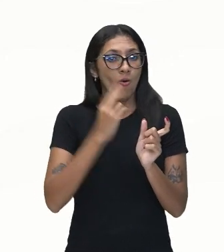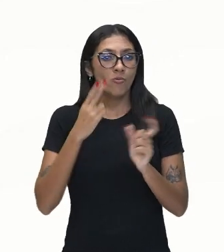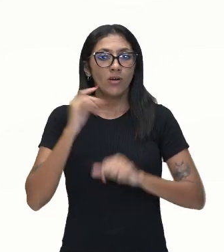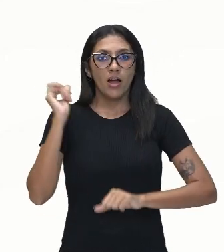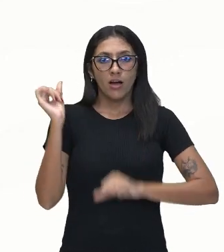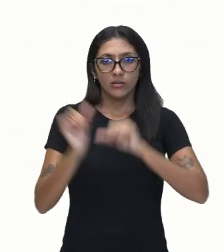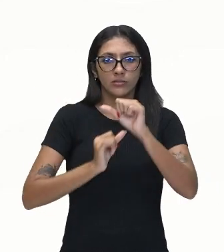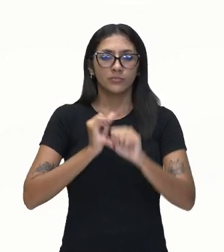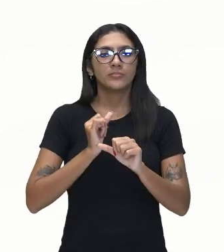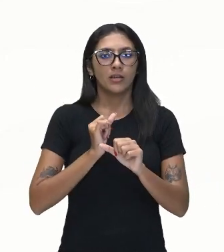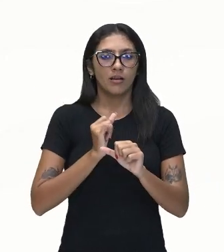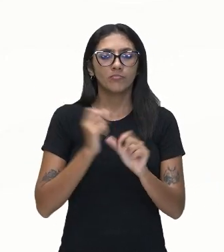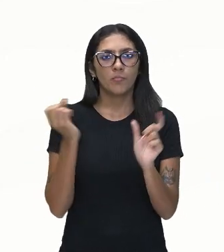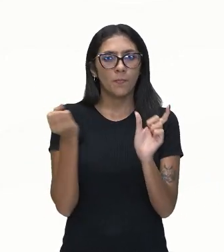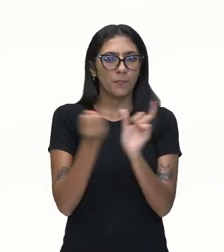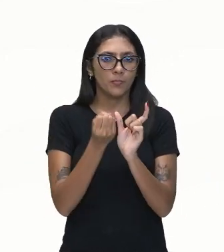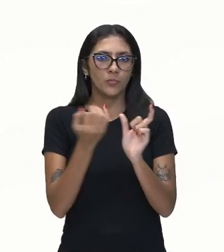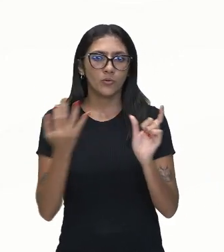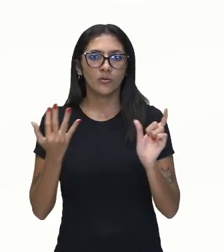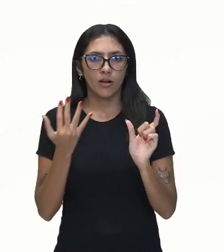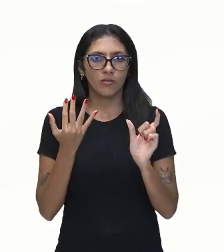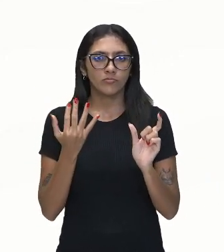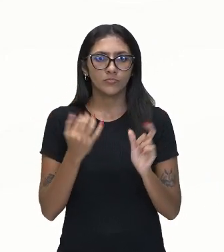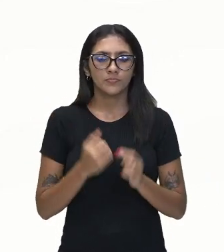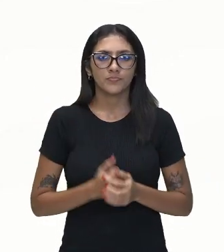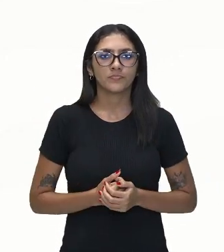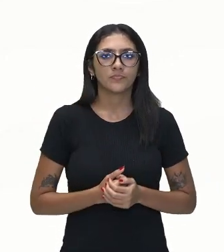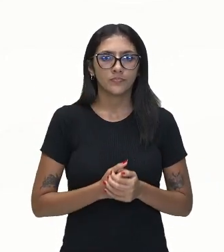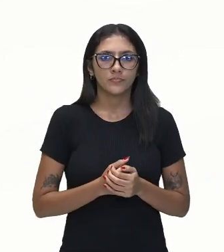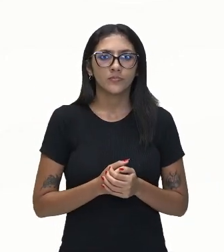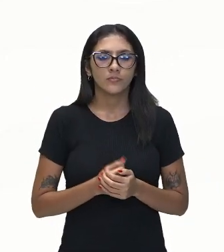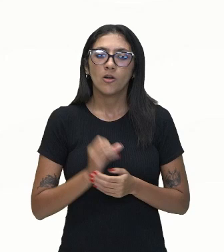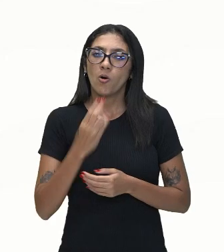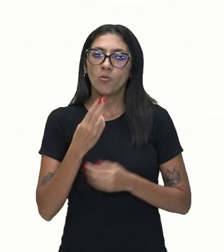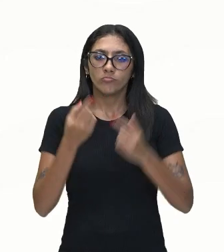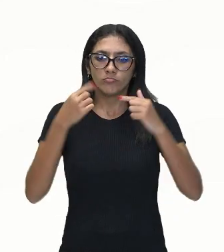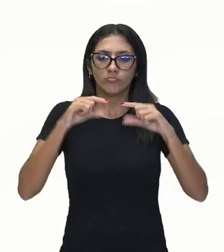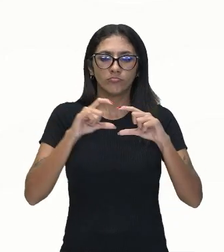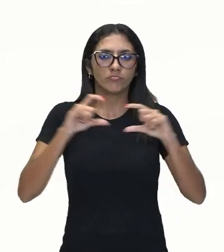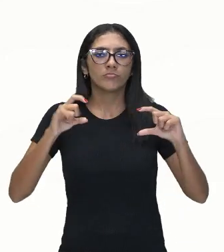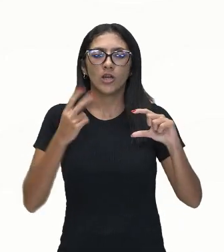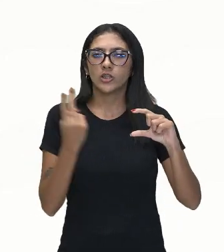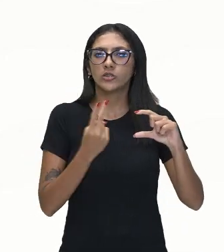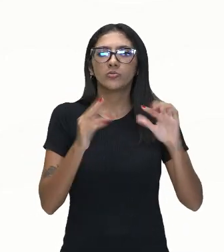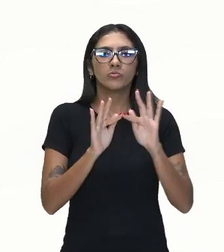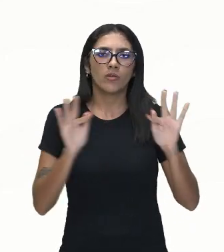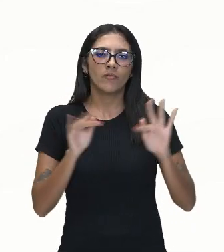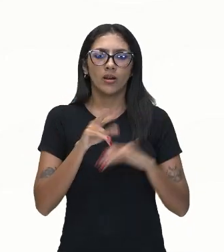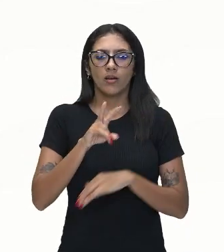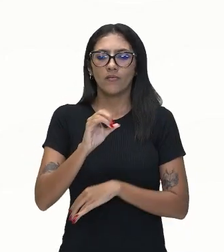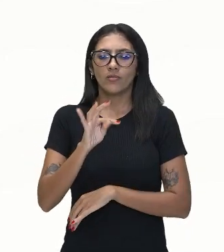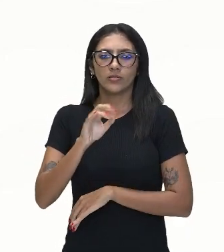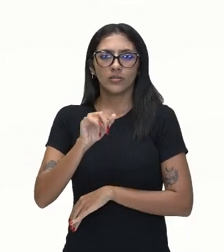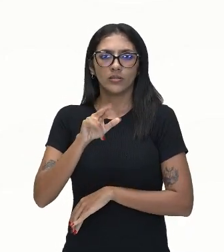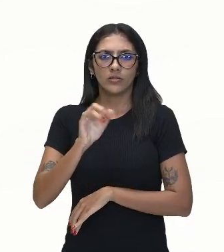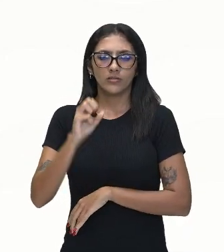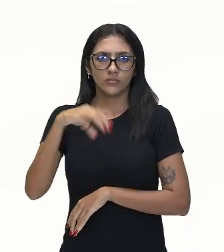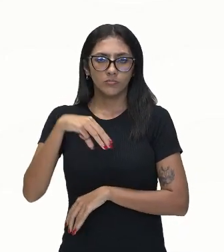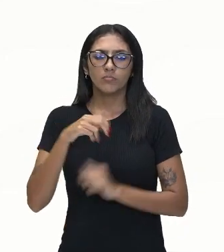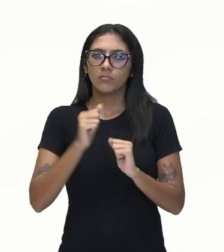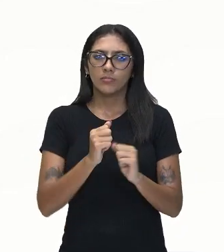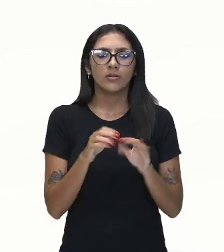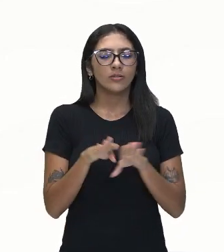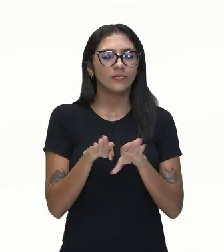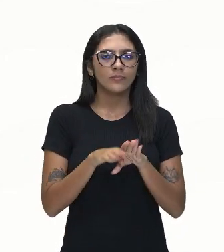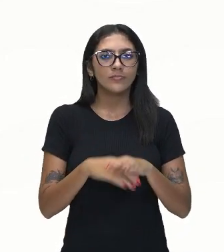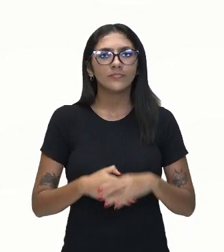plural, certo? A maior parte dos funcionários votaram para a diminuição de carga horária.